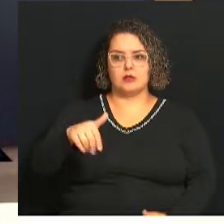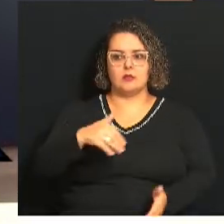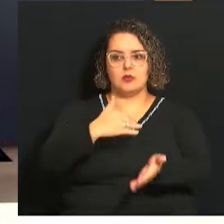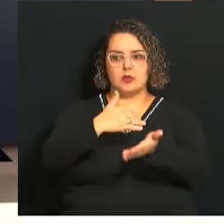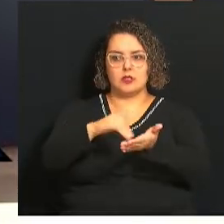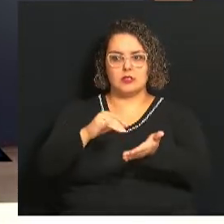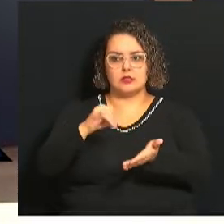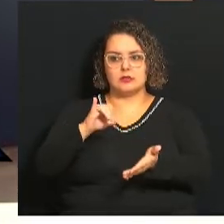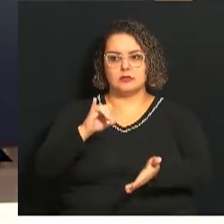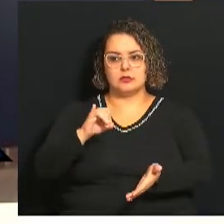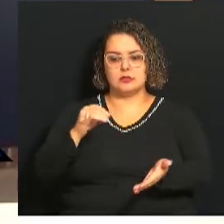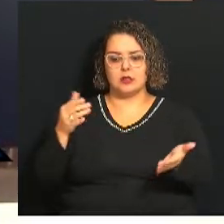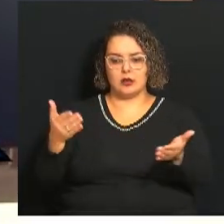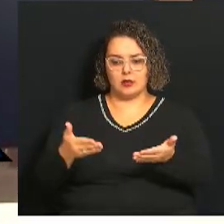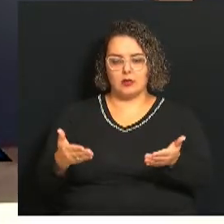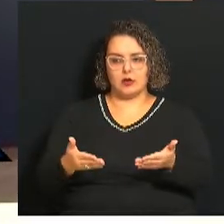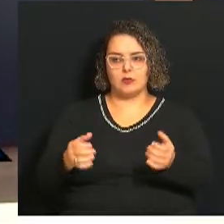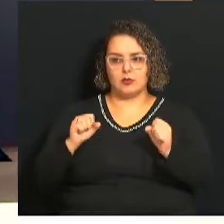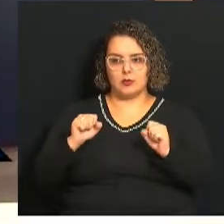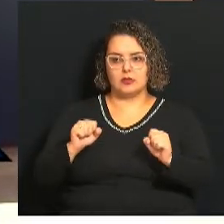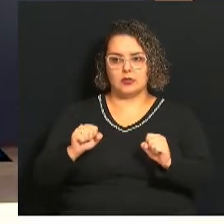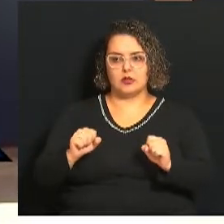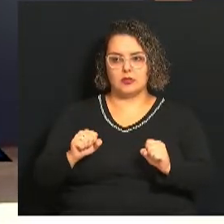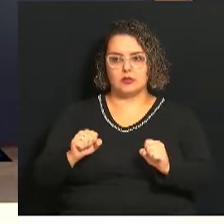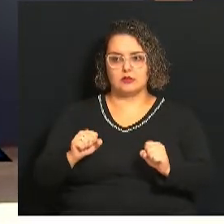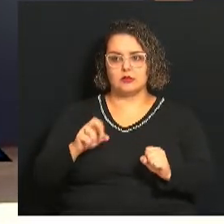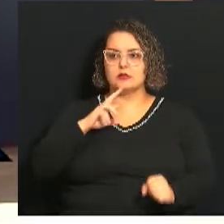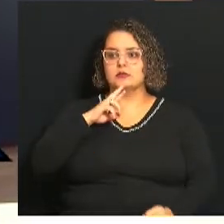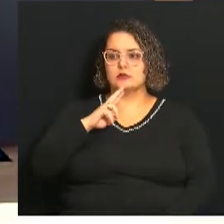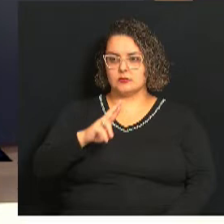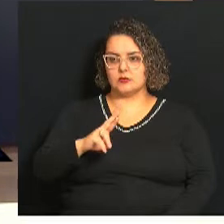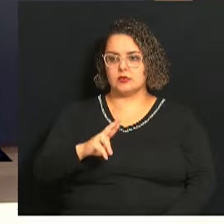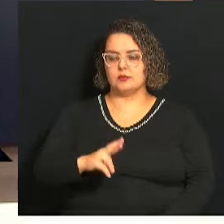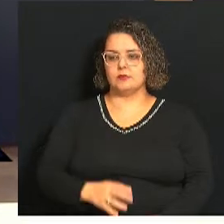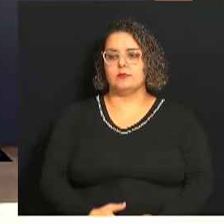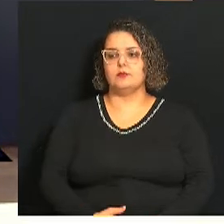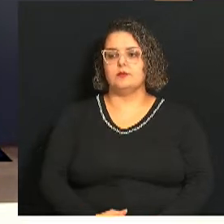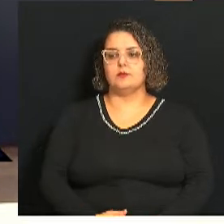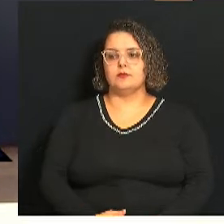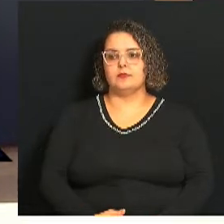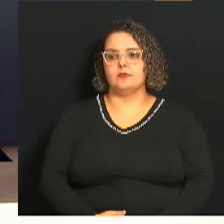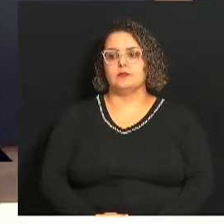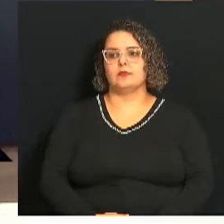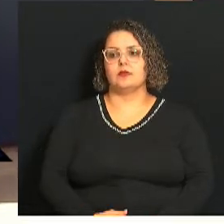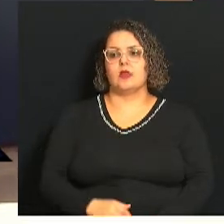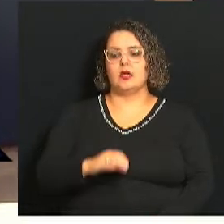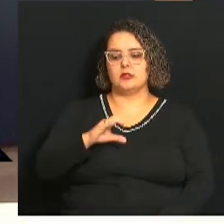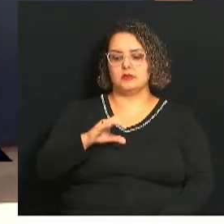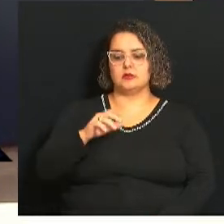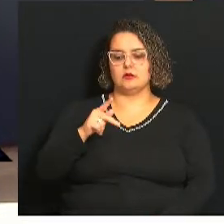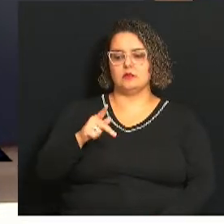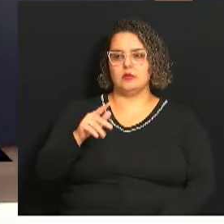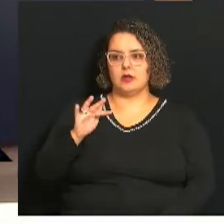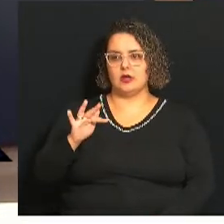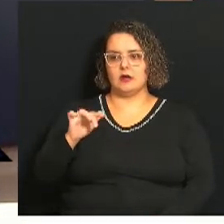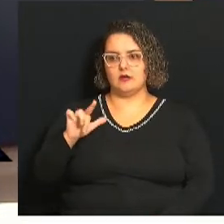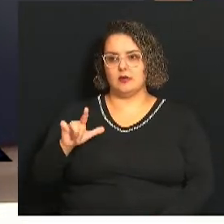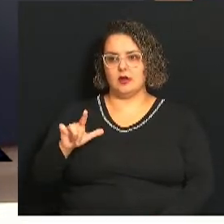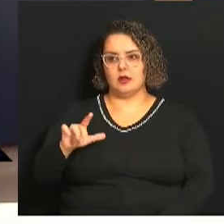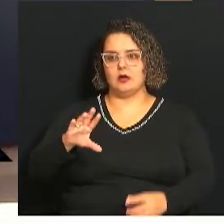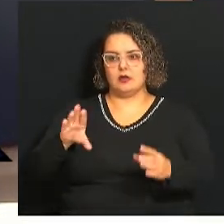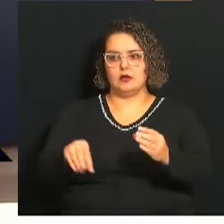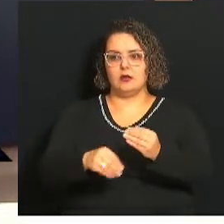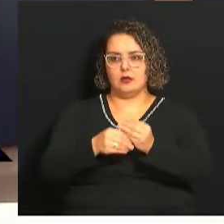agora, pudesse também responder. Em relação à CPFL, complementando a pergunta do